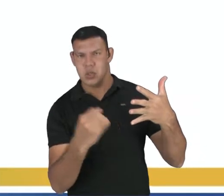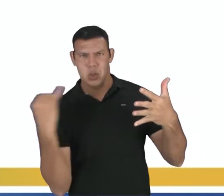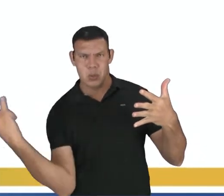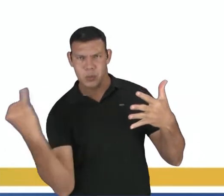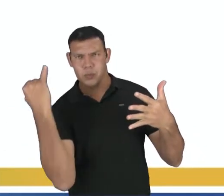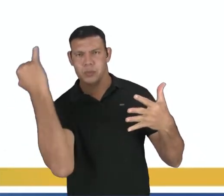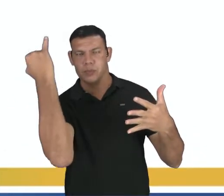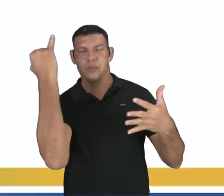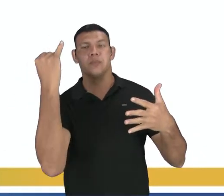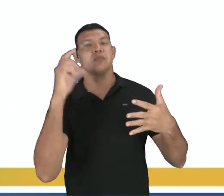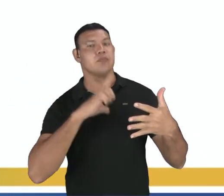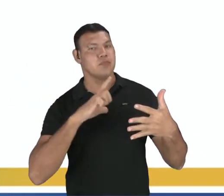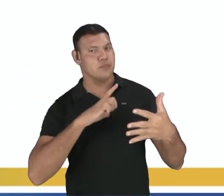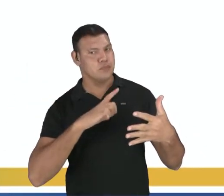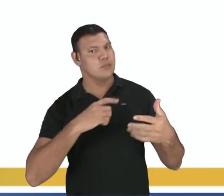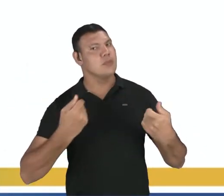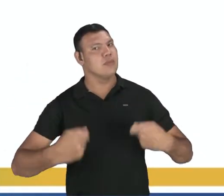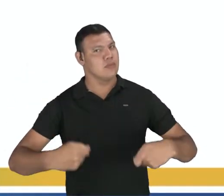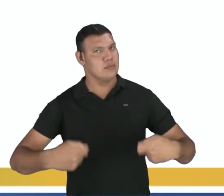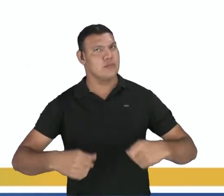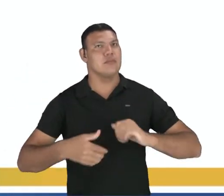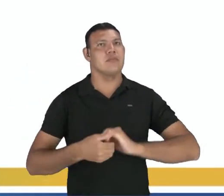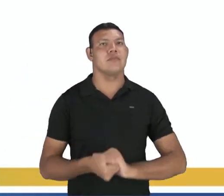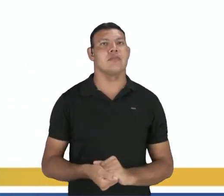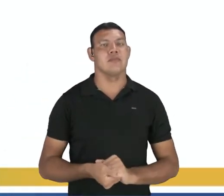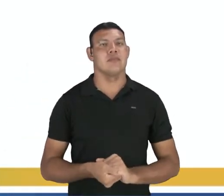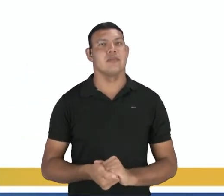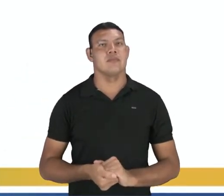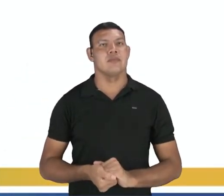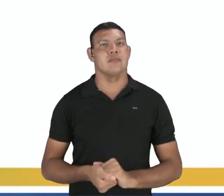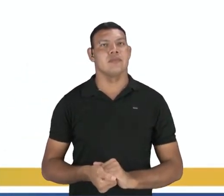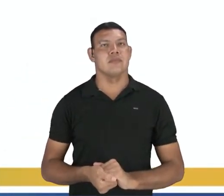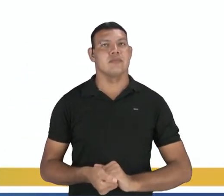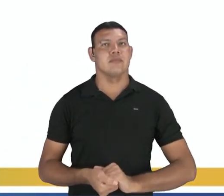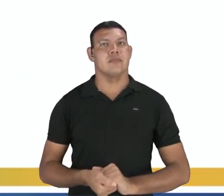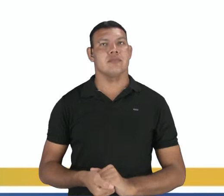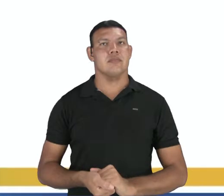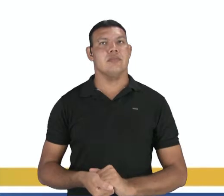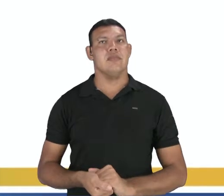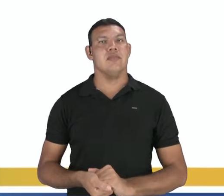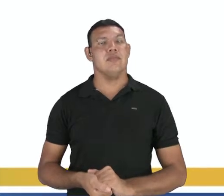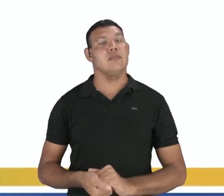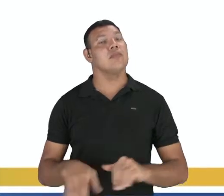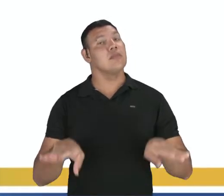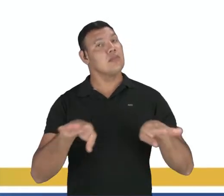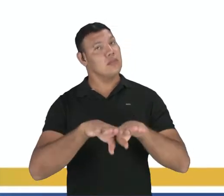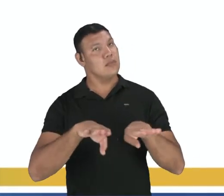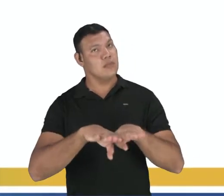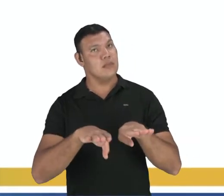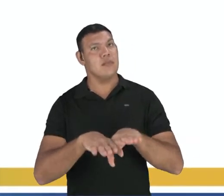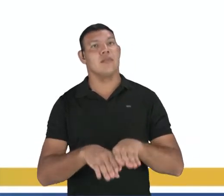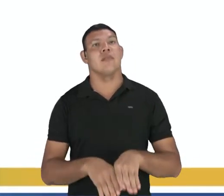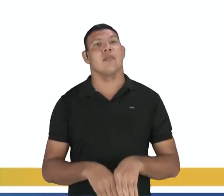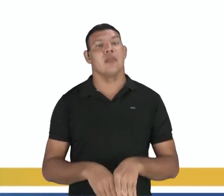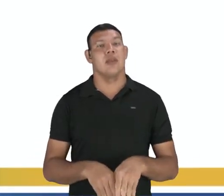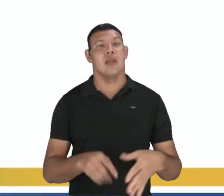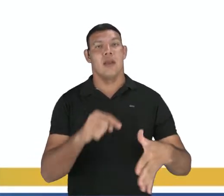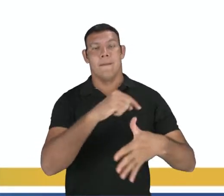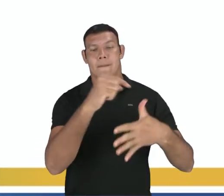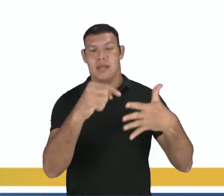gente vai discutir hoje na nossa aula, esses cinco elementos, né? Bem como as